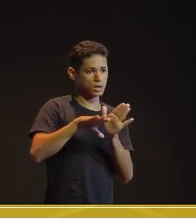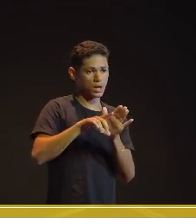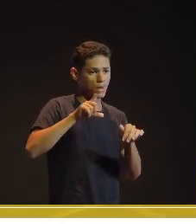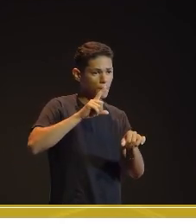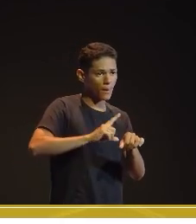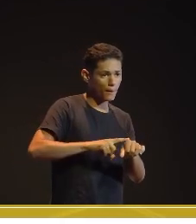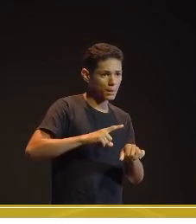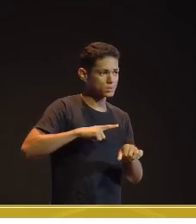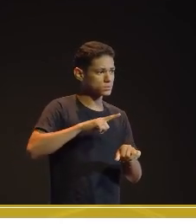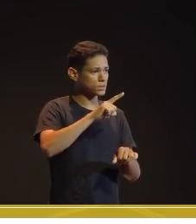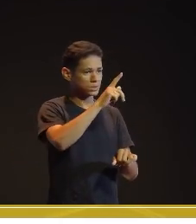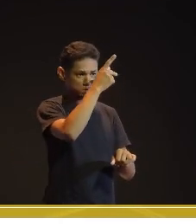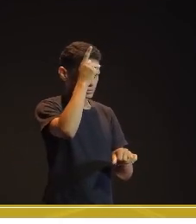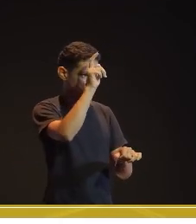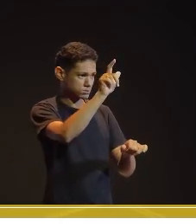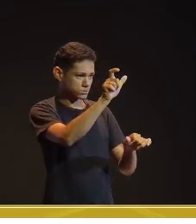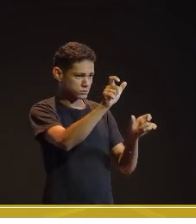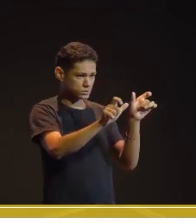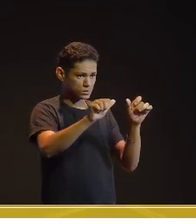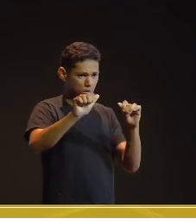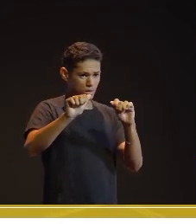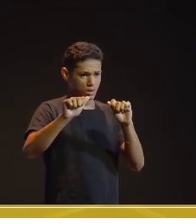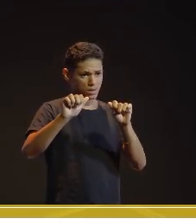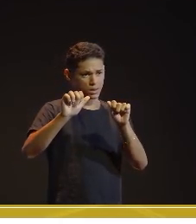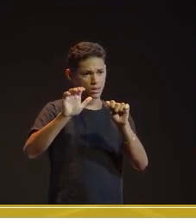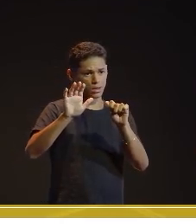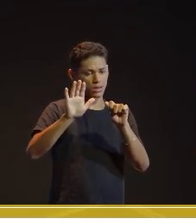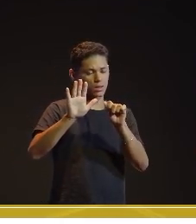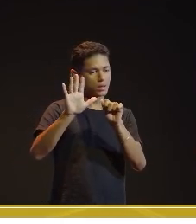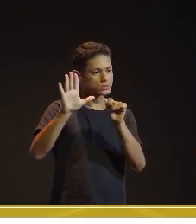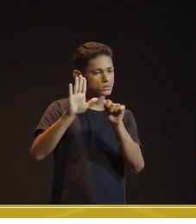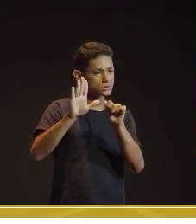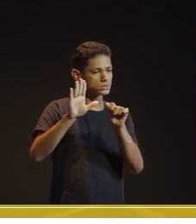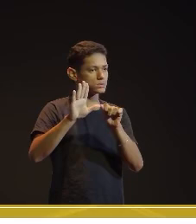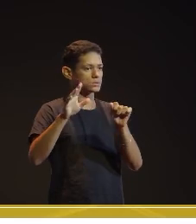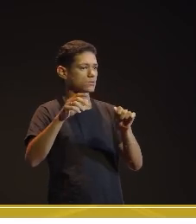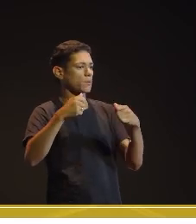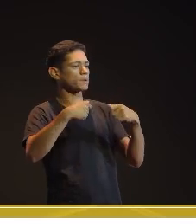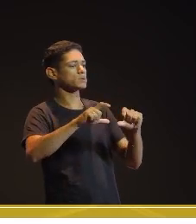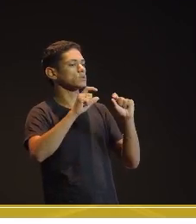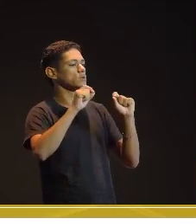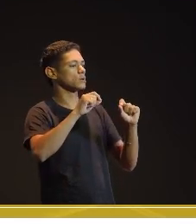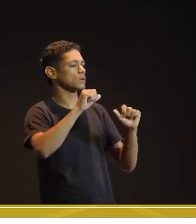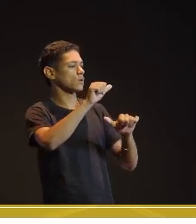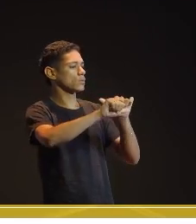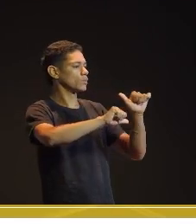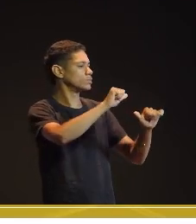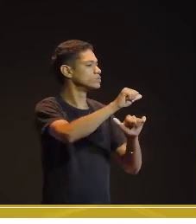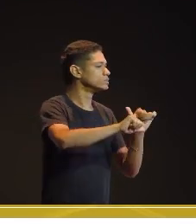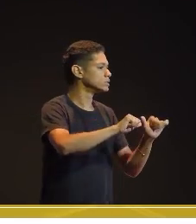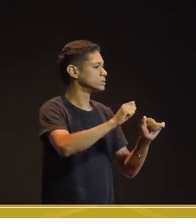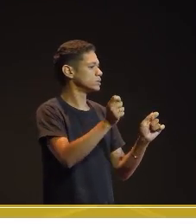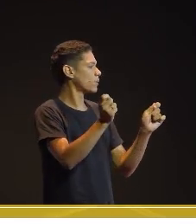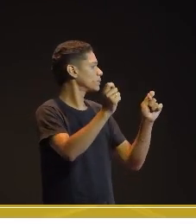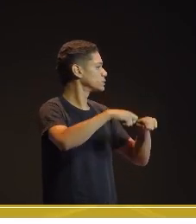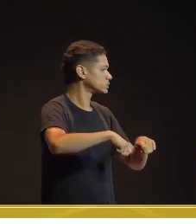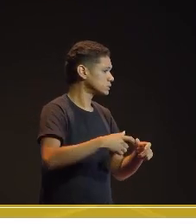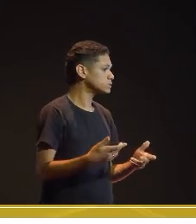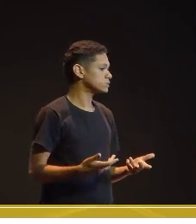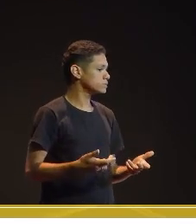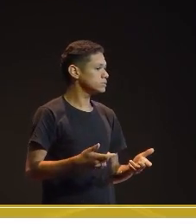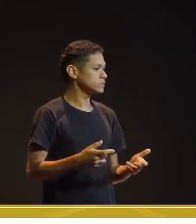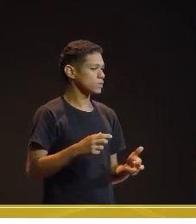no momento onde esses ativos vão precisar de quê? De uma reforma, de um retrofit, de um revamp, de uma